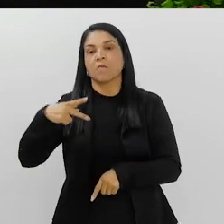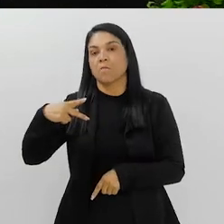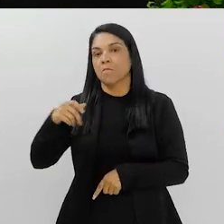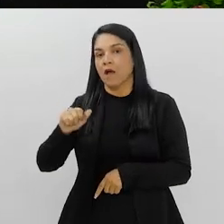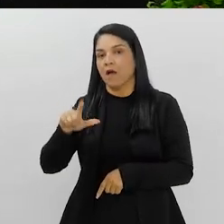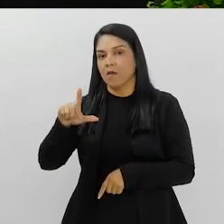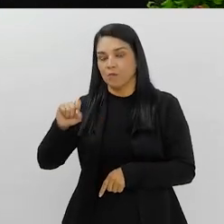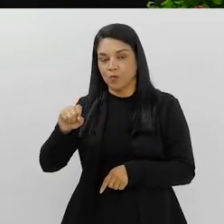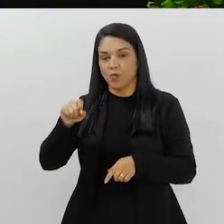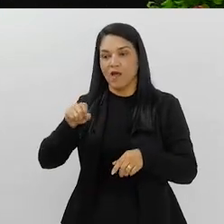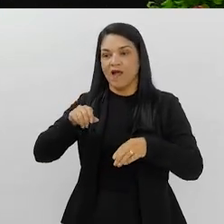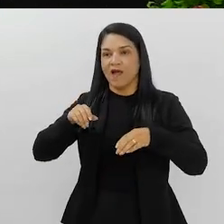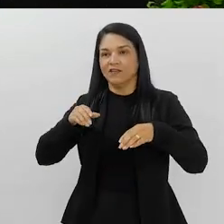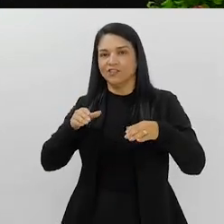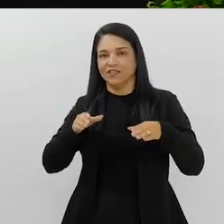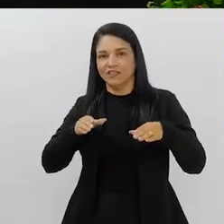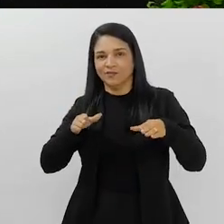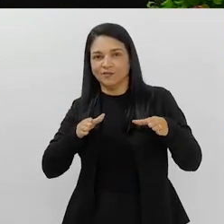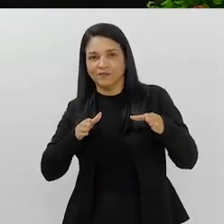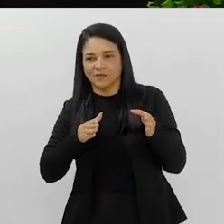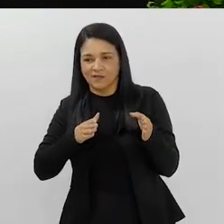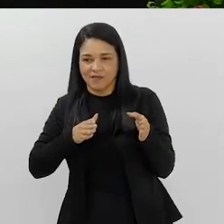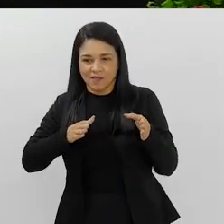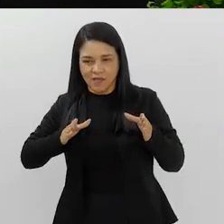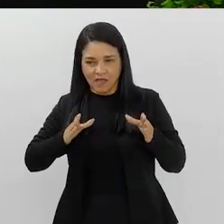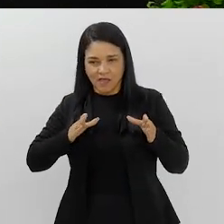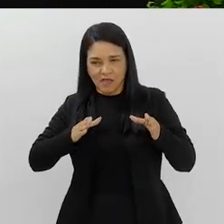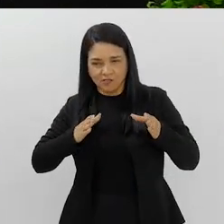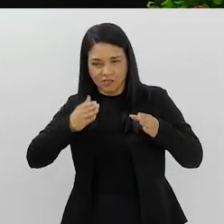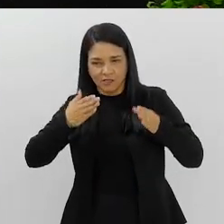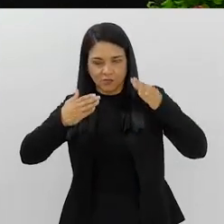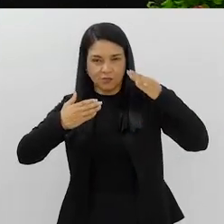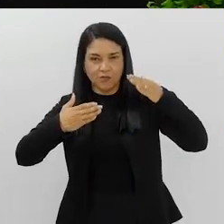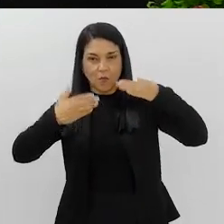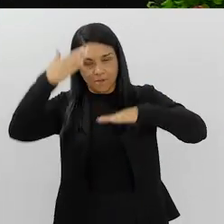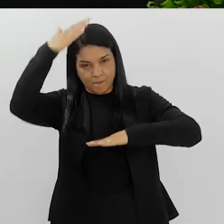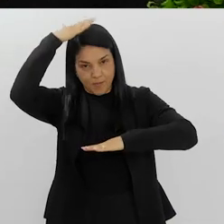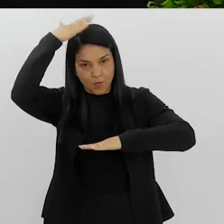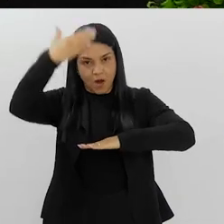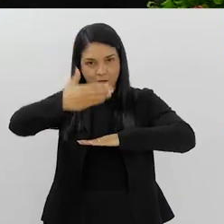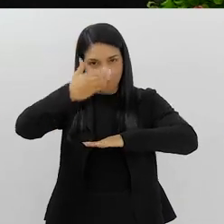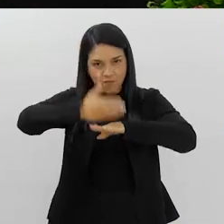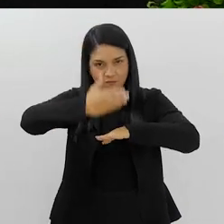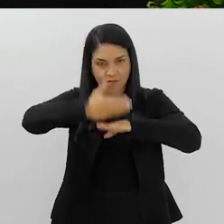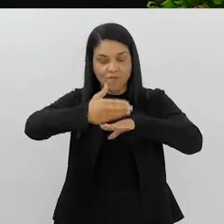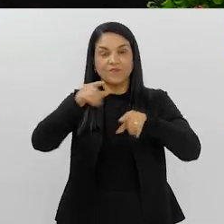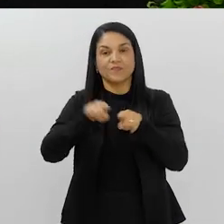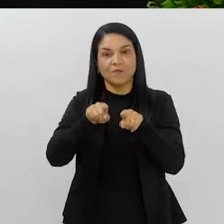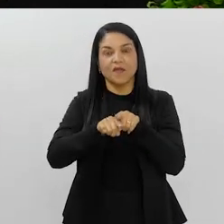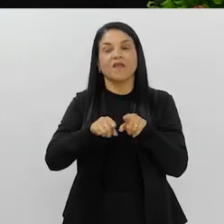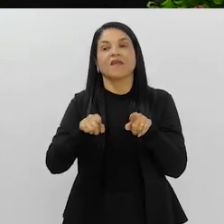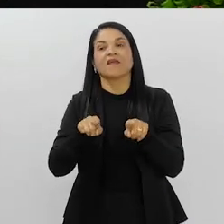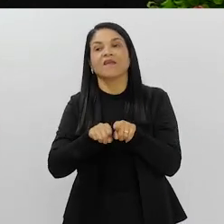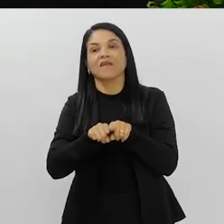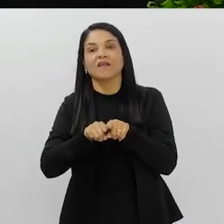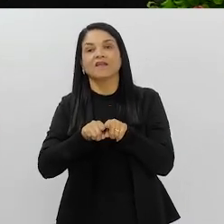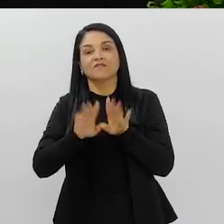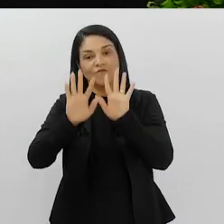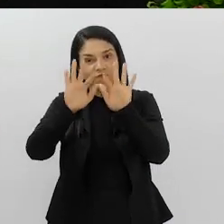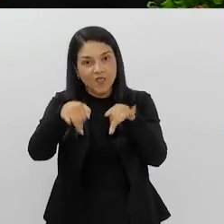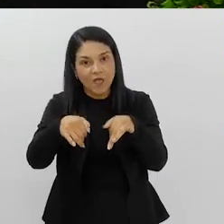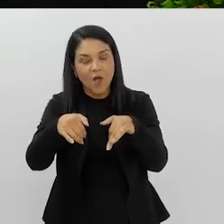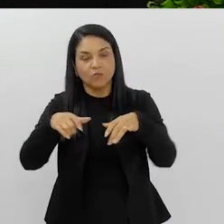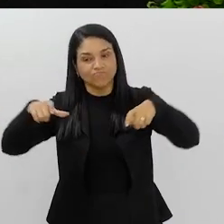Pablo Tomás, artilheiro com 8 gols, que mesmo machucado, né, Reinaldo? Reinaldo pode confirmar isso com a gente, mesmo machucado na reta final da